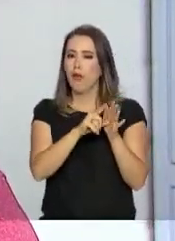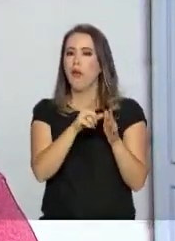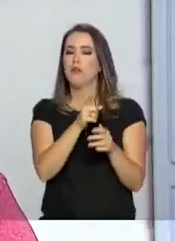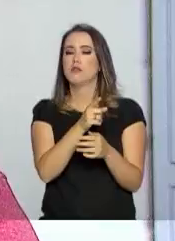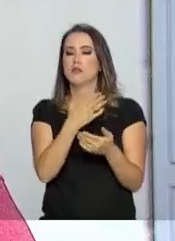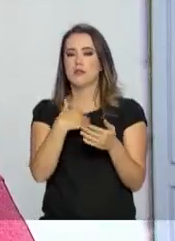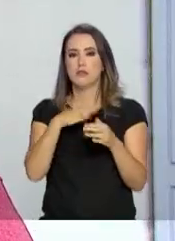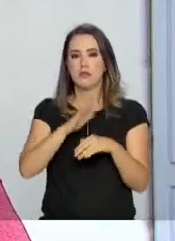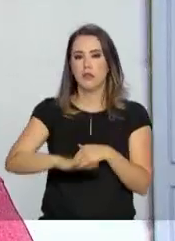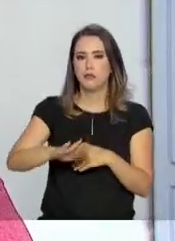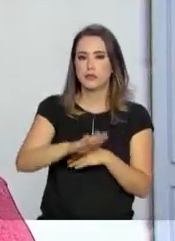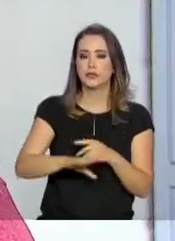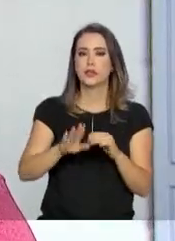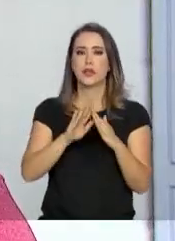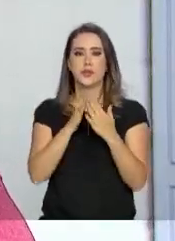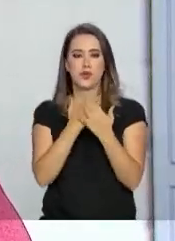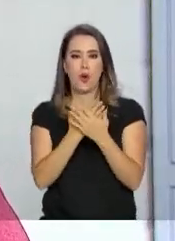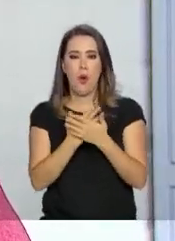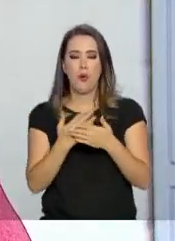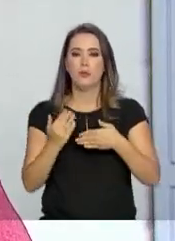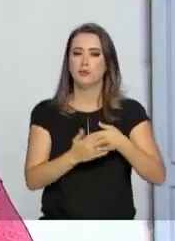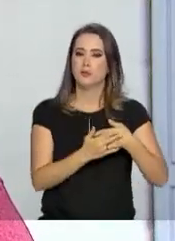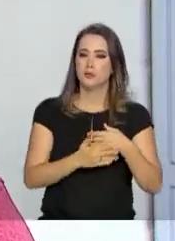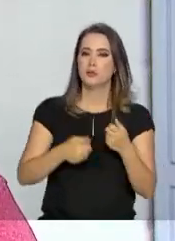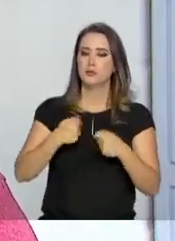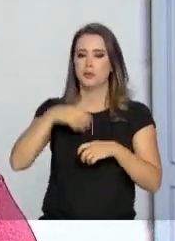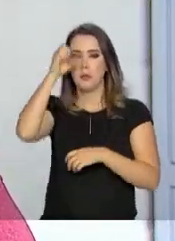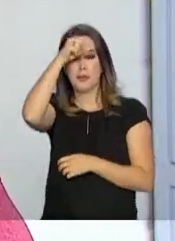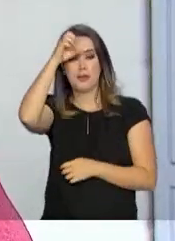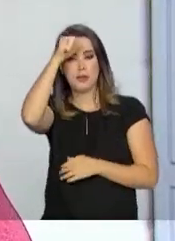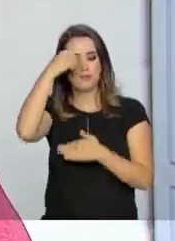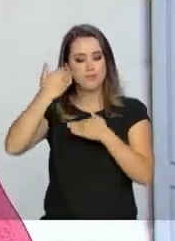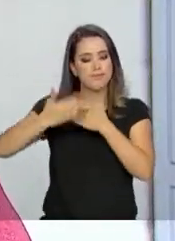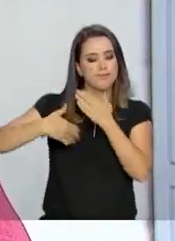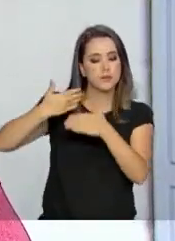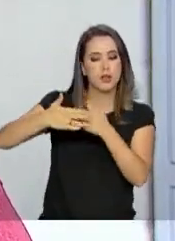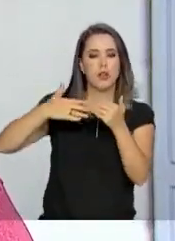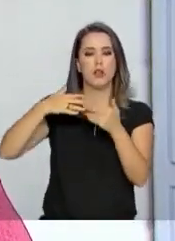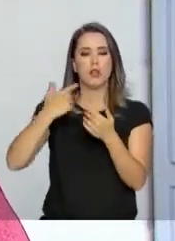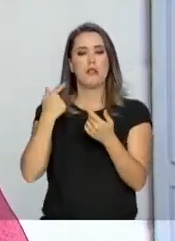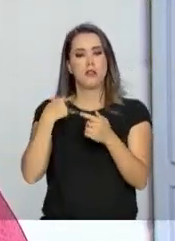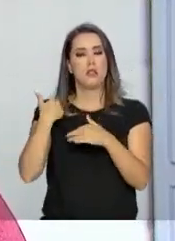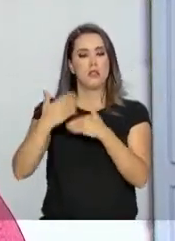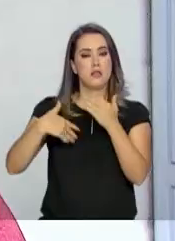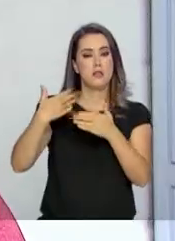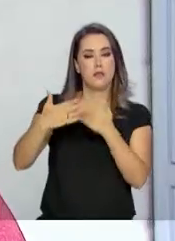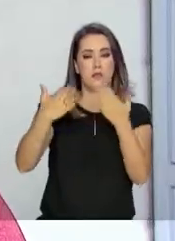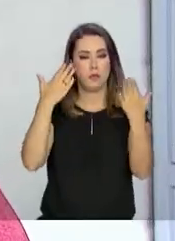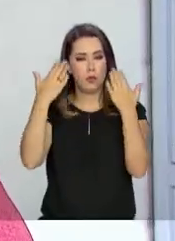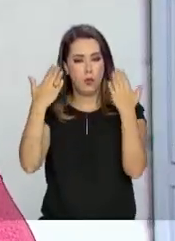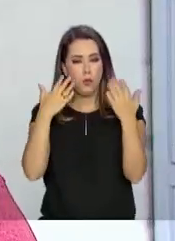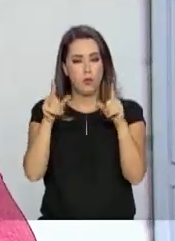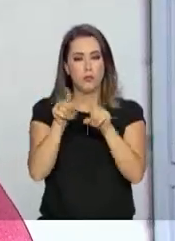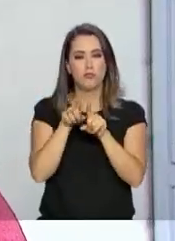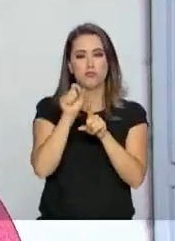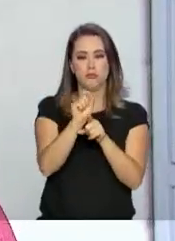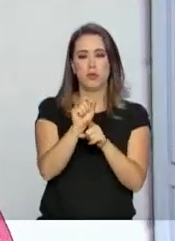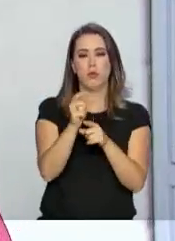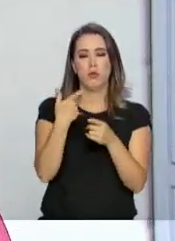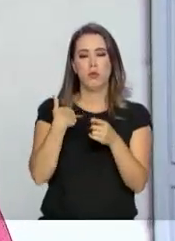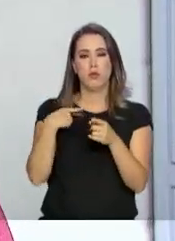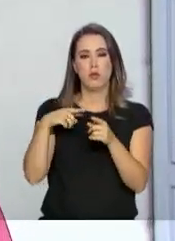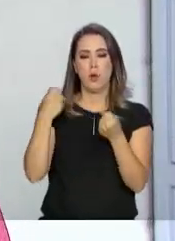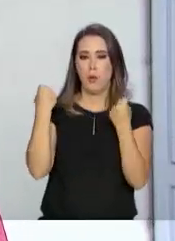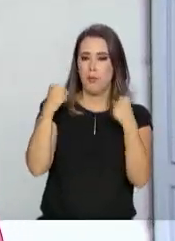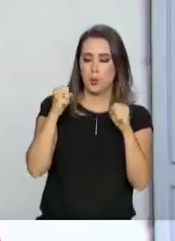vários várias etapas do conhecimento não só a questão de desenvolver o desenvolvimento motor mas também o próprio